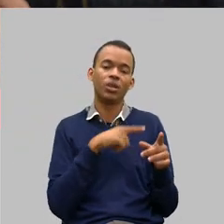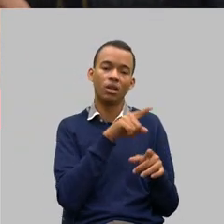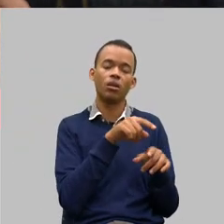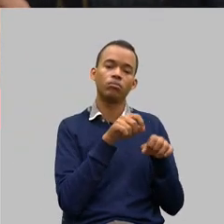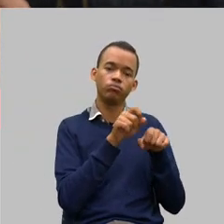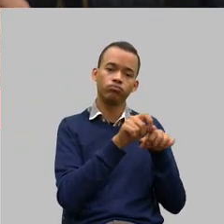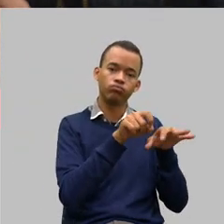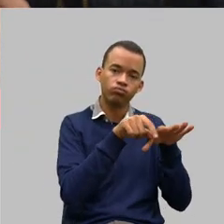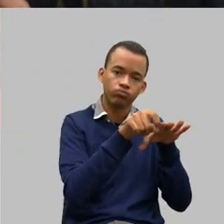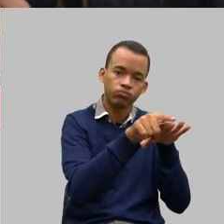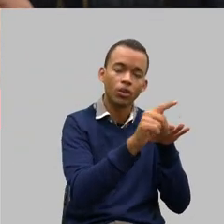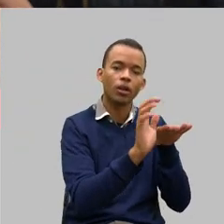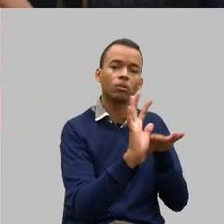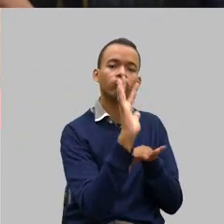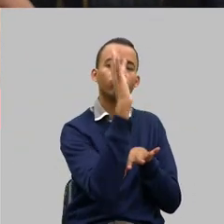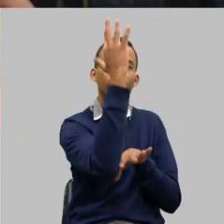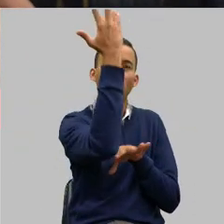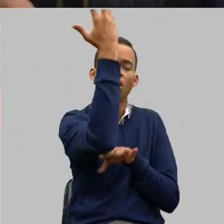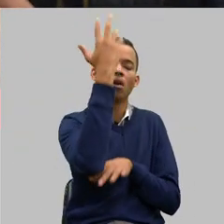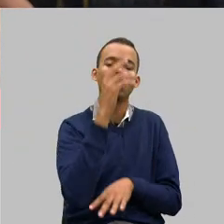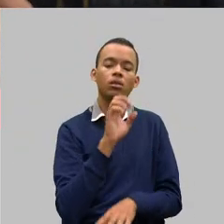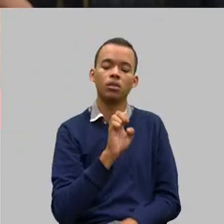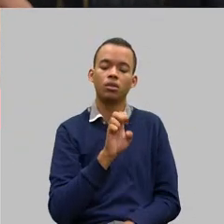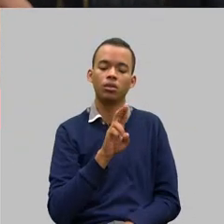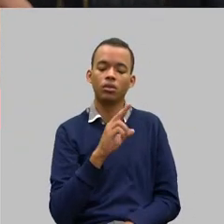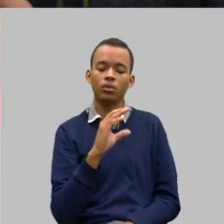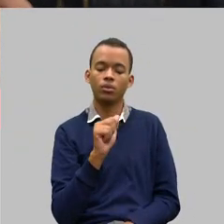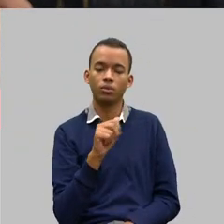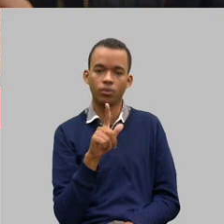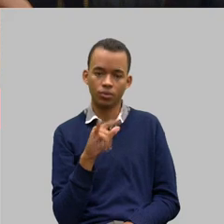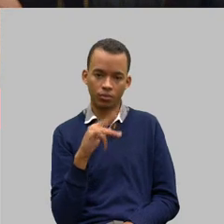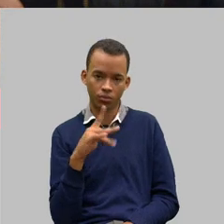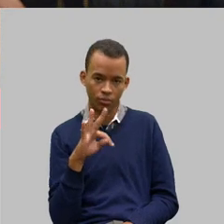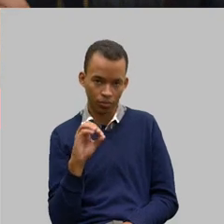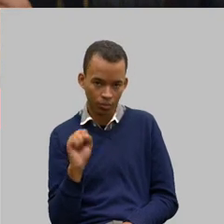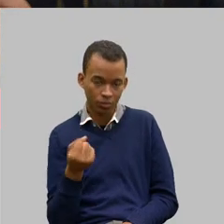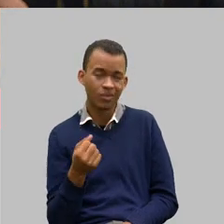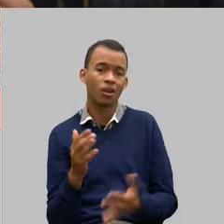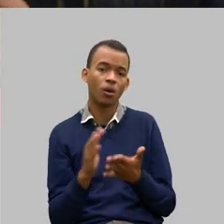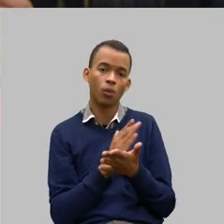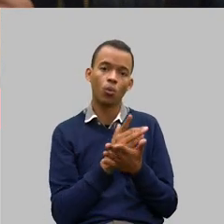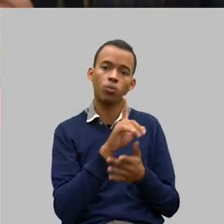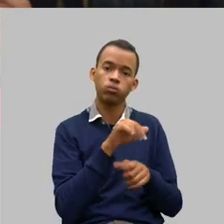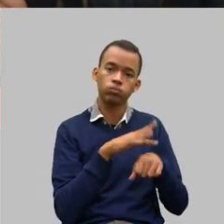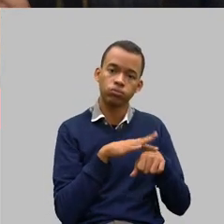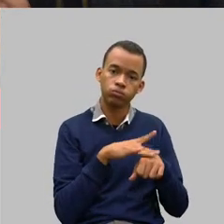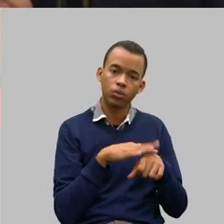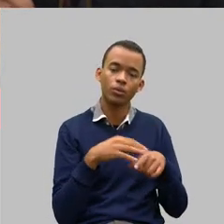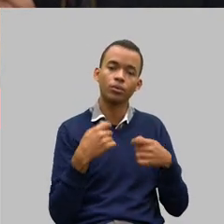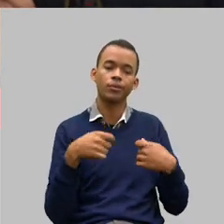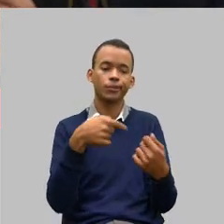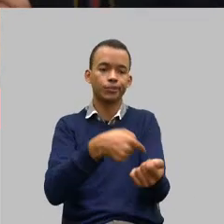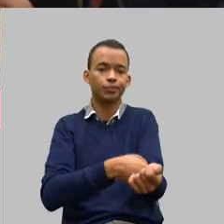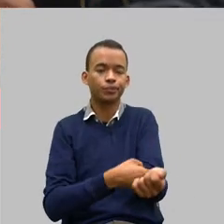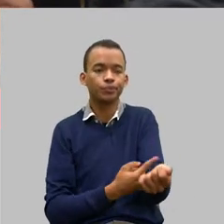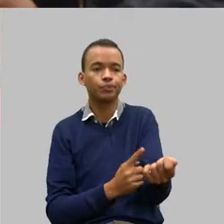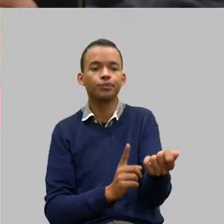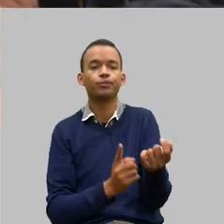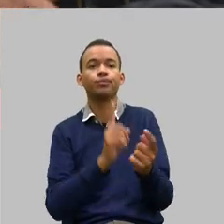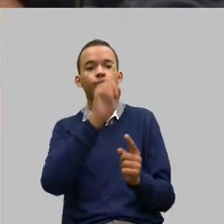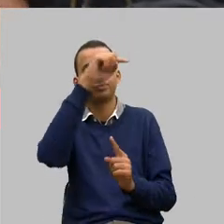eucalipto fora os pacientes de hemodiálise pacientes que precisam ser transferidos ali da região de peã que hoje tem até leitos de